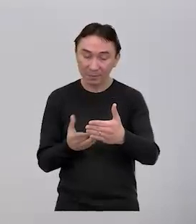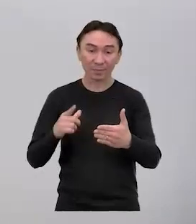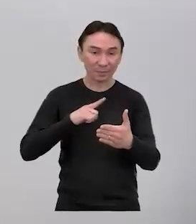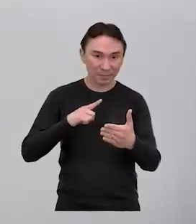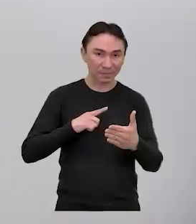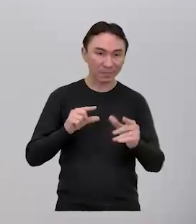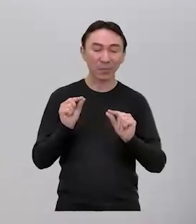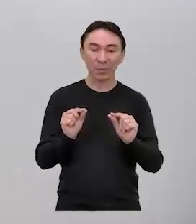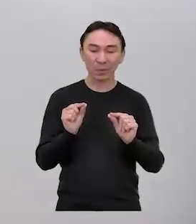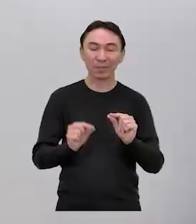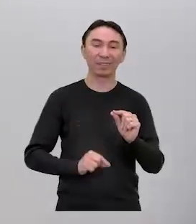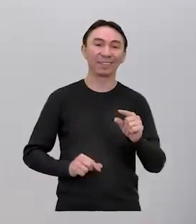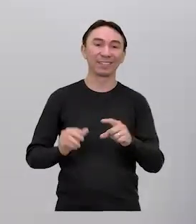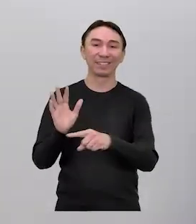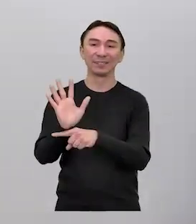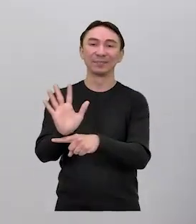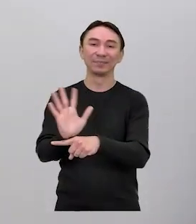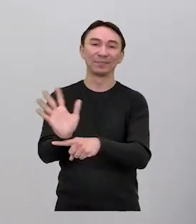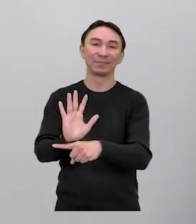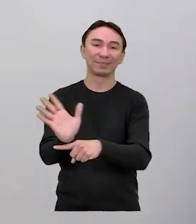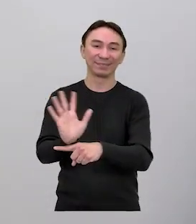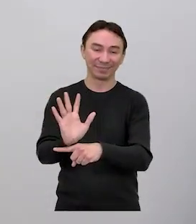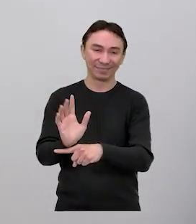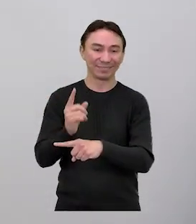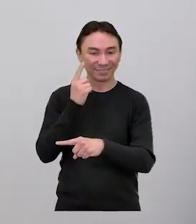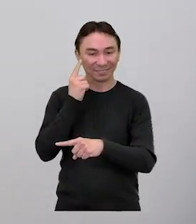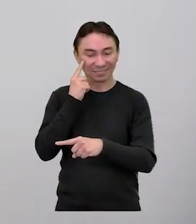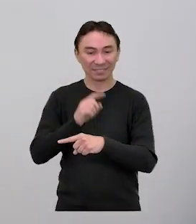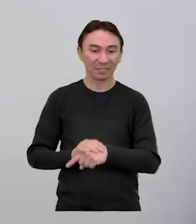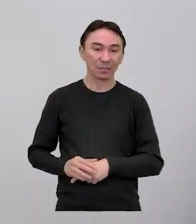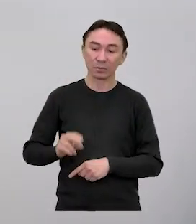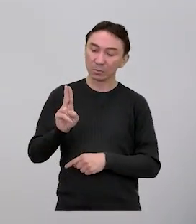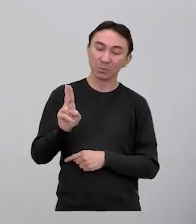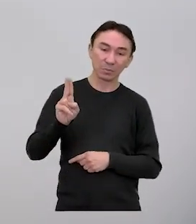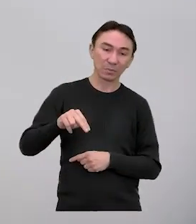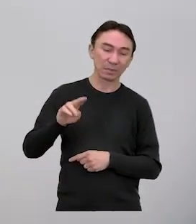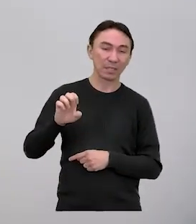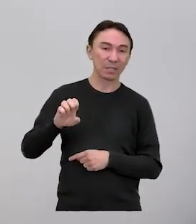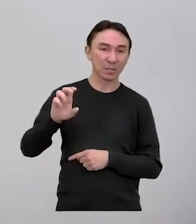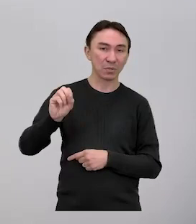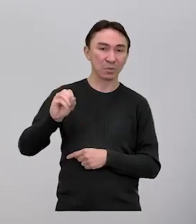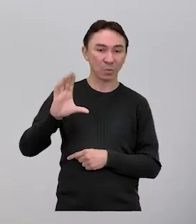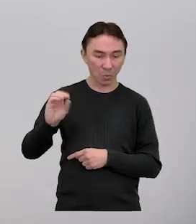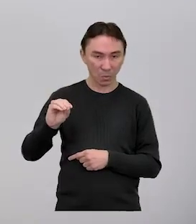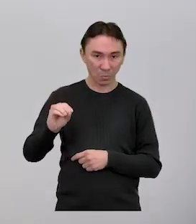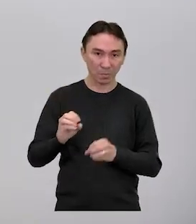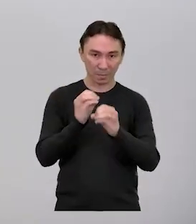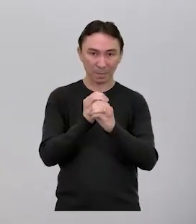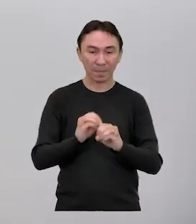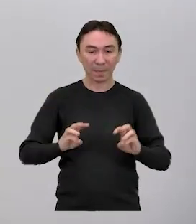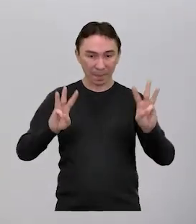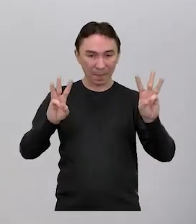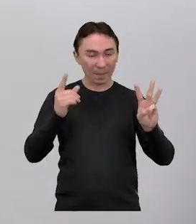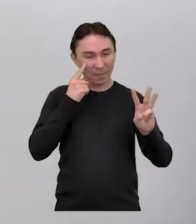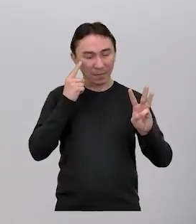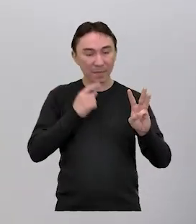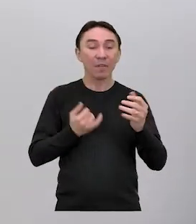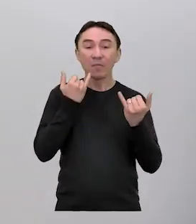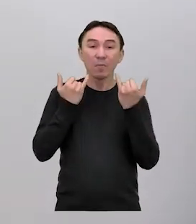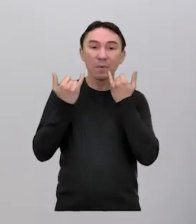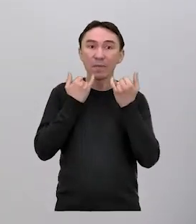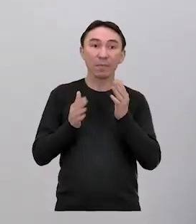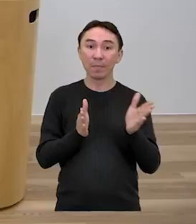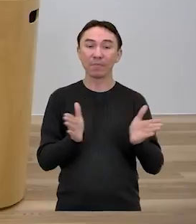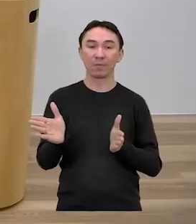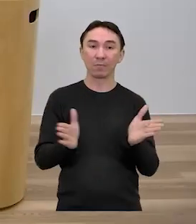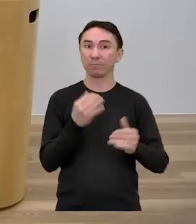hoje, a gente vai assistir a um vídeo da Unesco que vai falar da importância do acesso à informação.